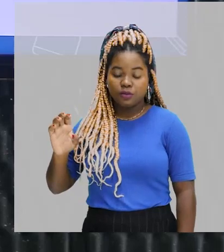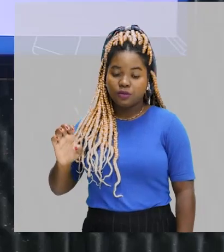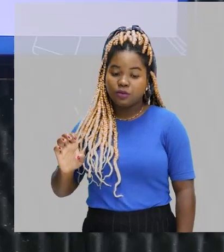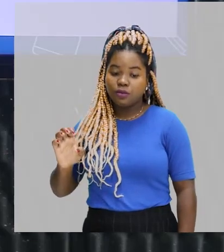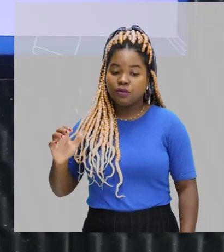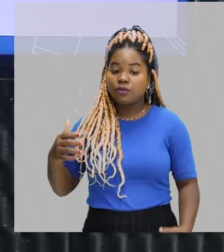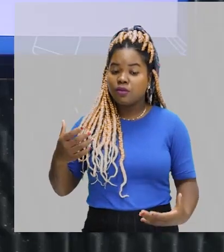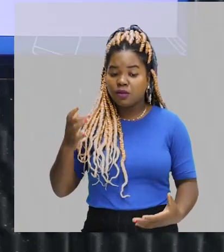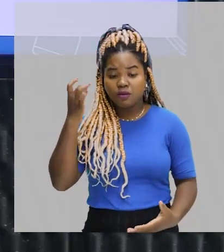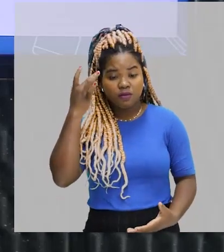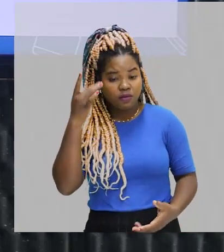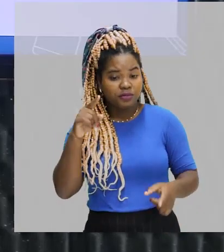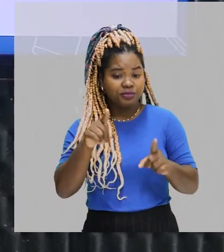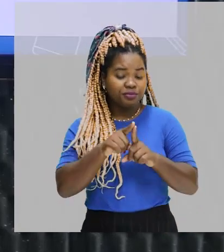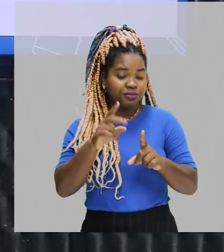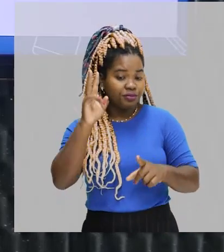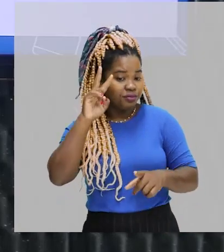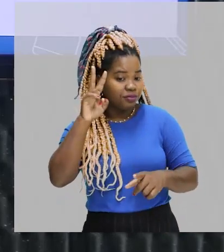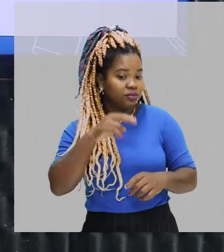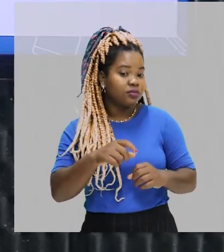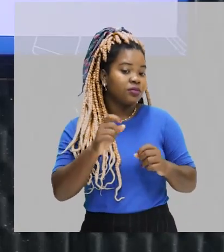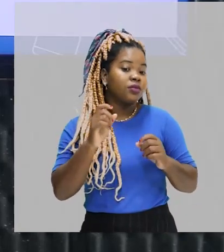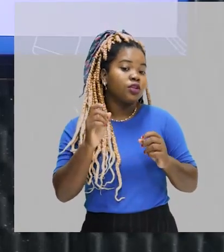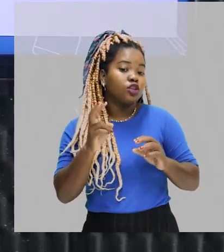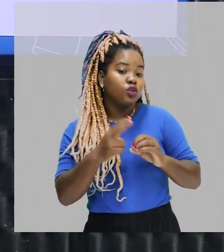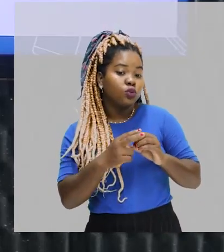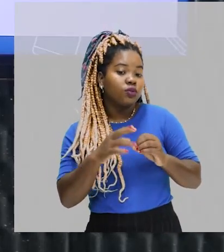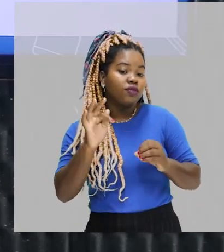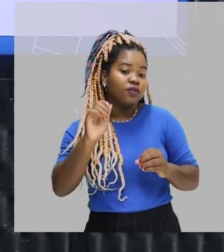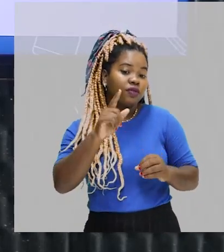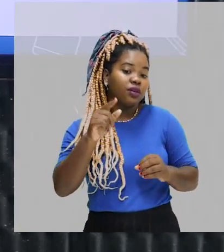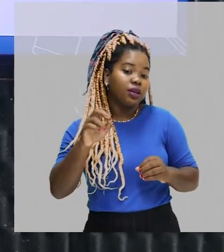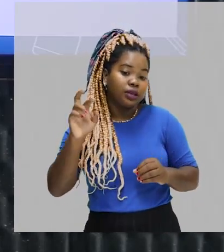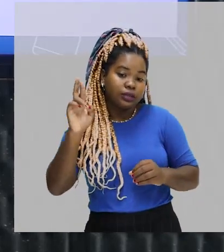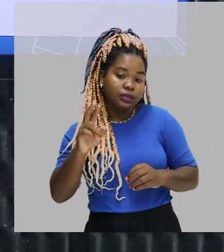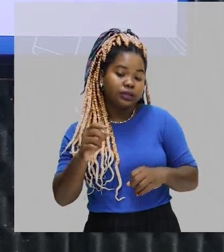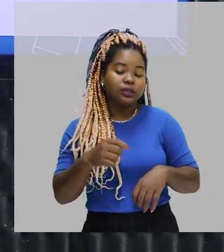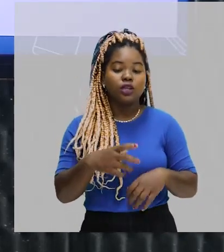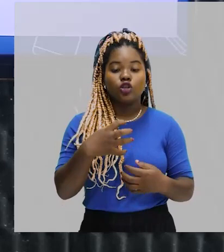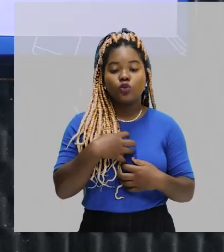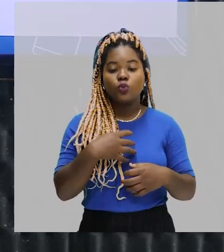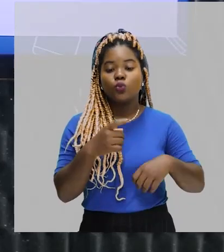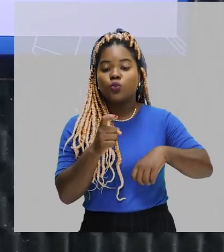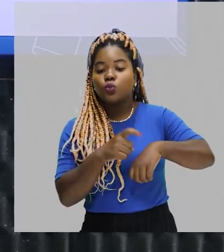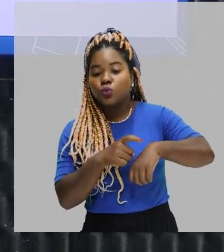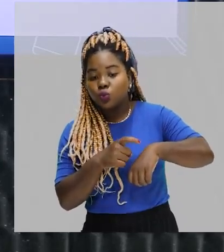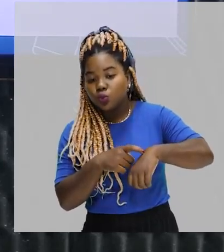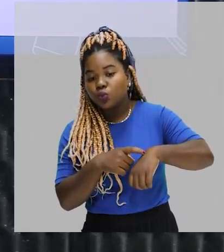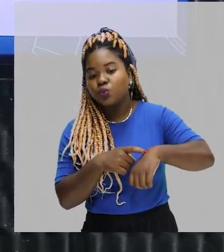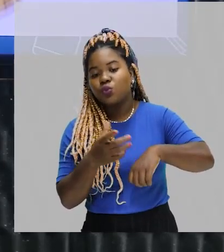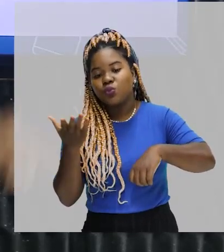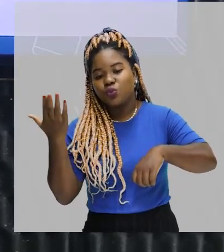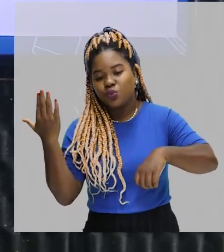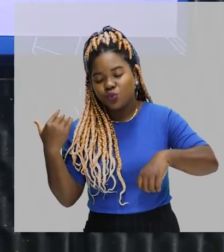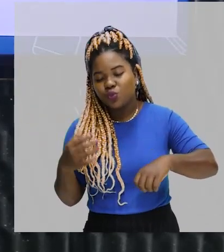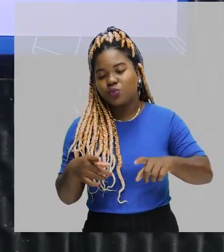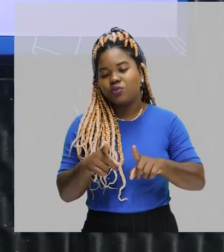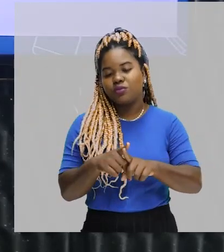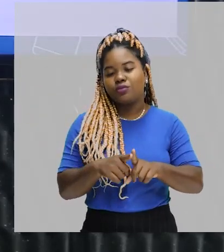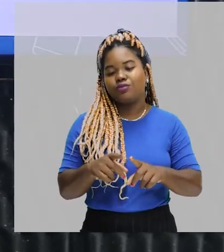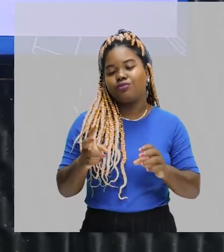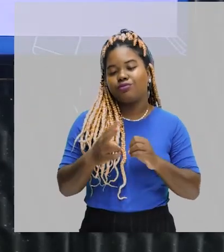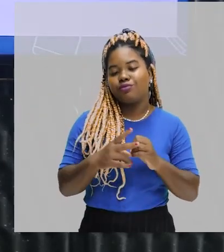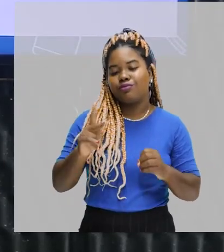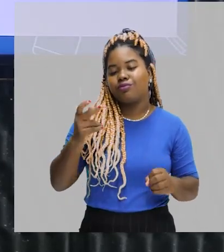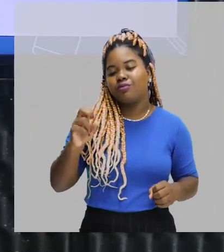é aqui fácil demais, você tem que lembrar do verbo fazer, no sentido de tempo, né, indicando o tempo, e o verbo